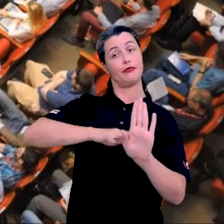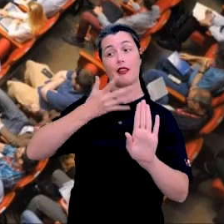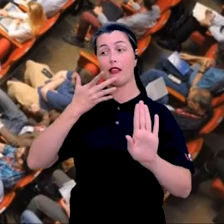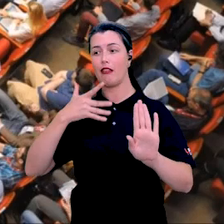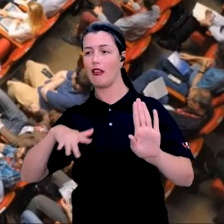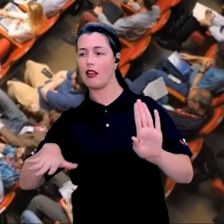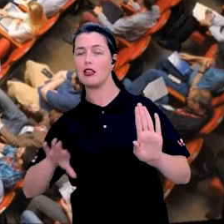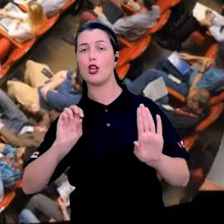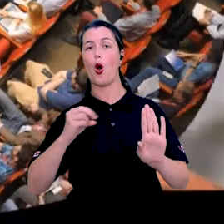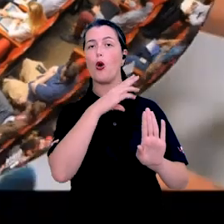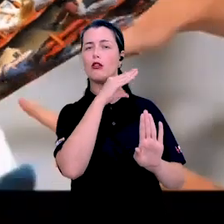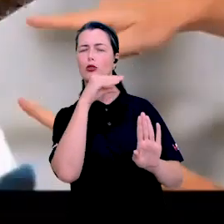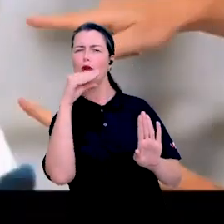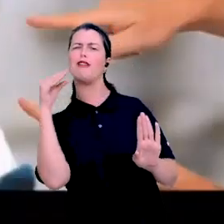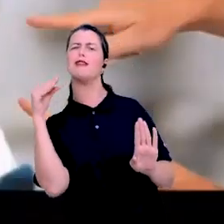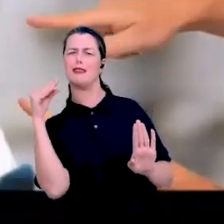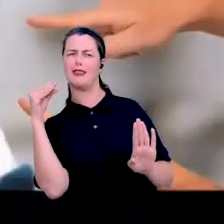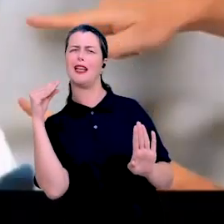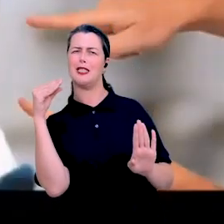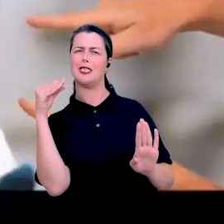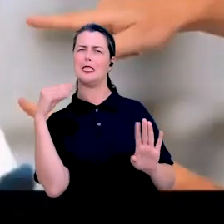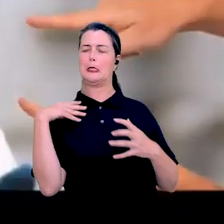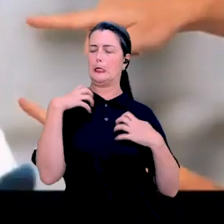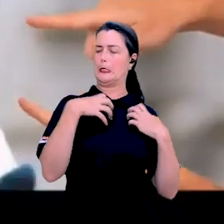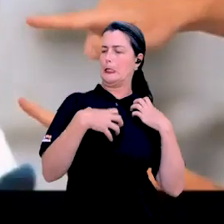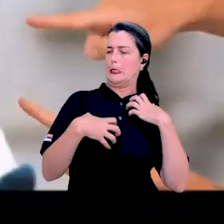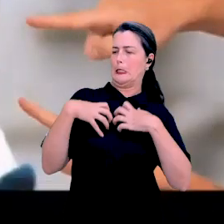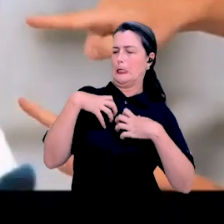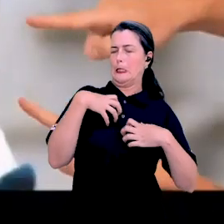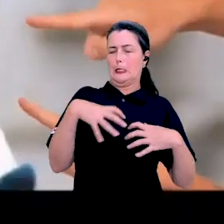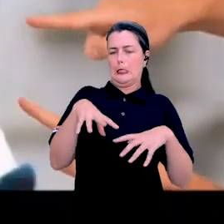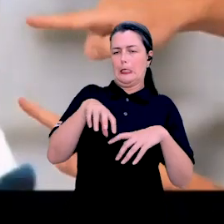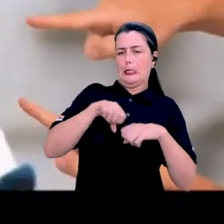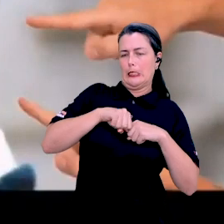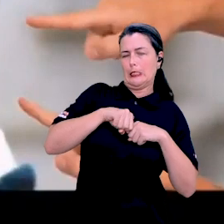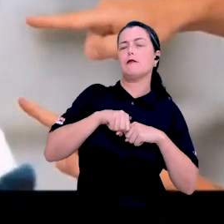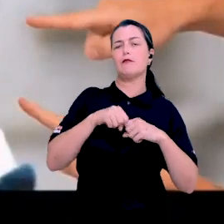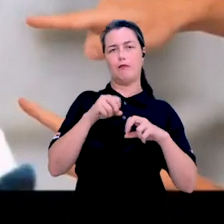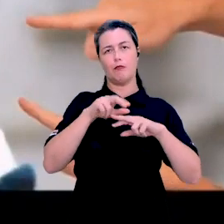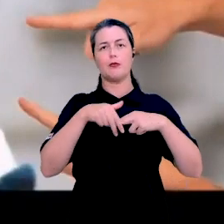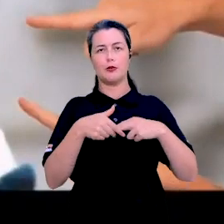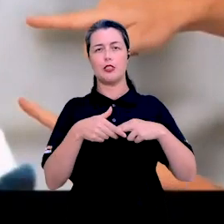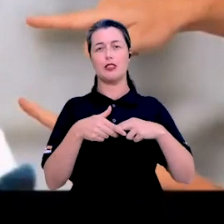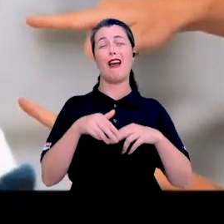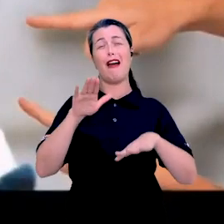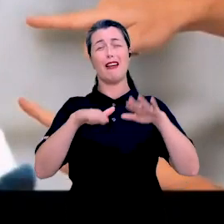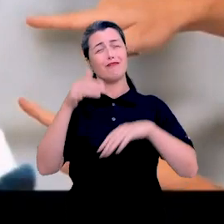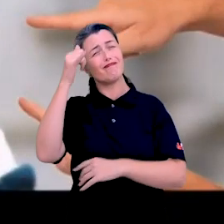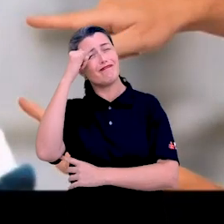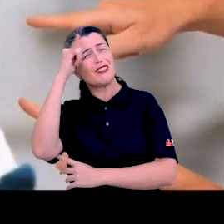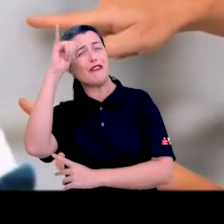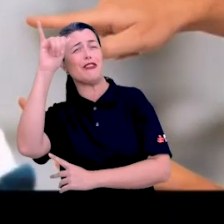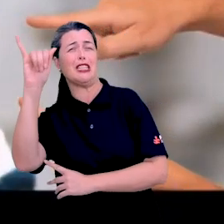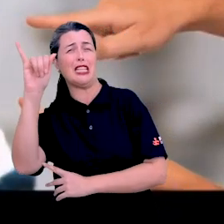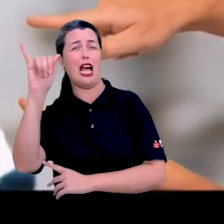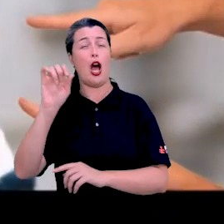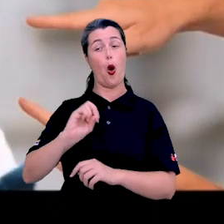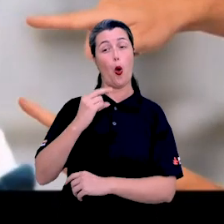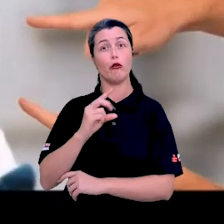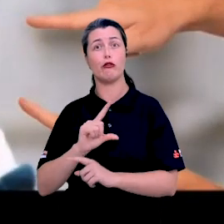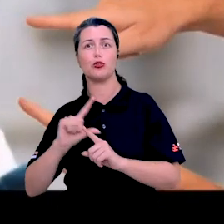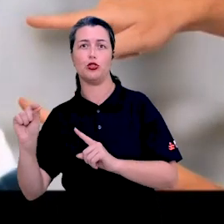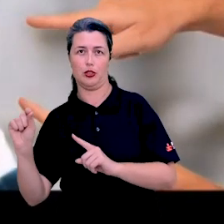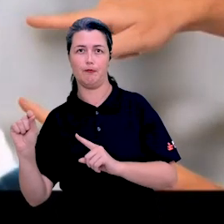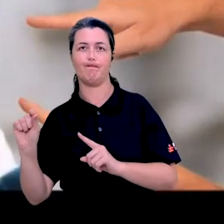desagradável que aconteceu na infância ou na adolescência, e desde então nossa reação é fugir ou evitar